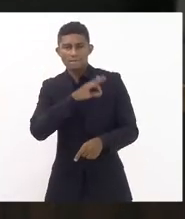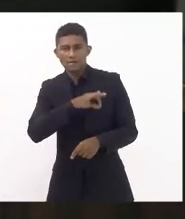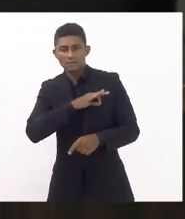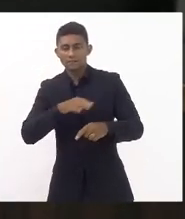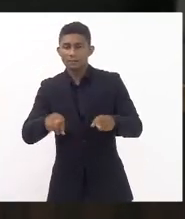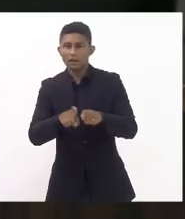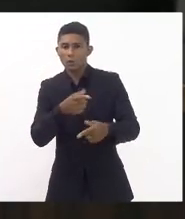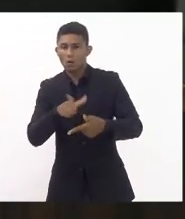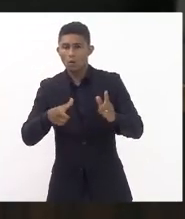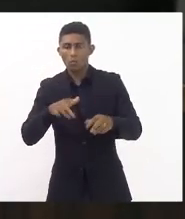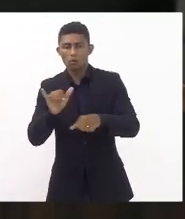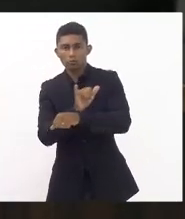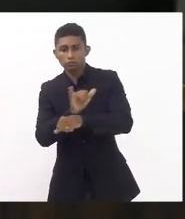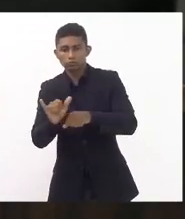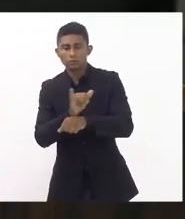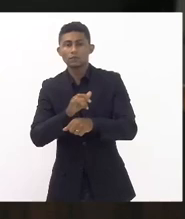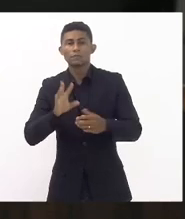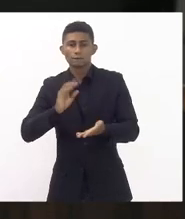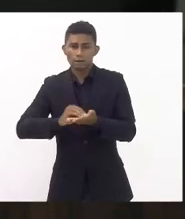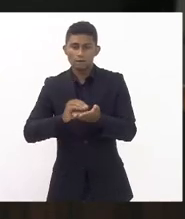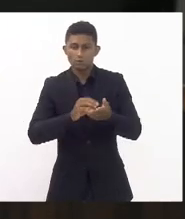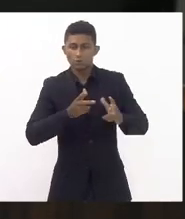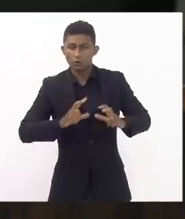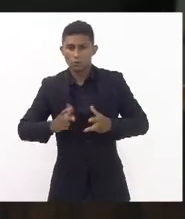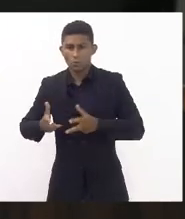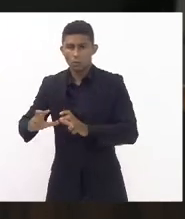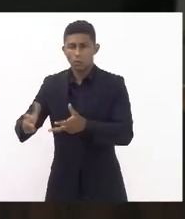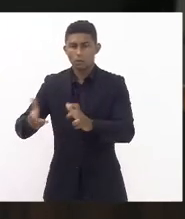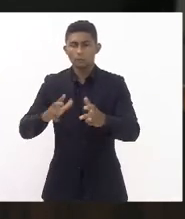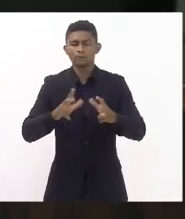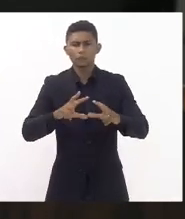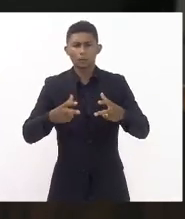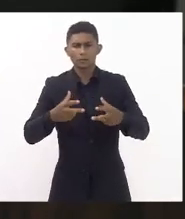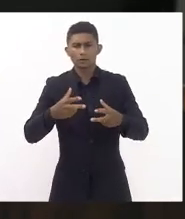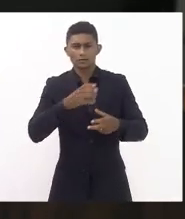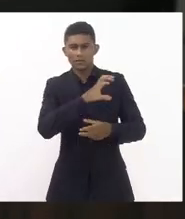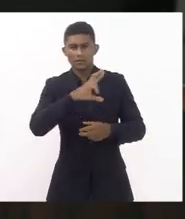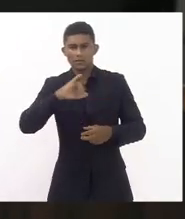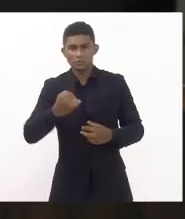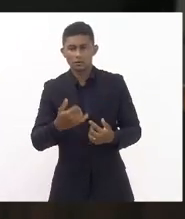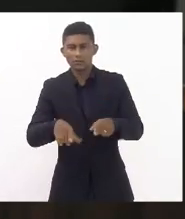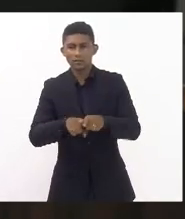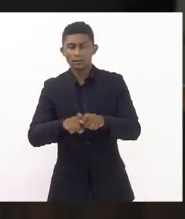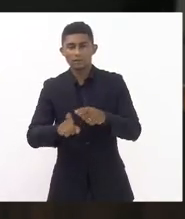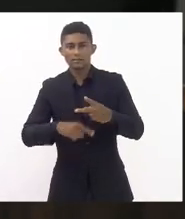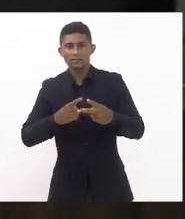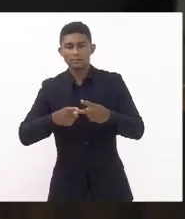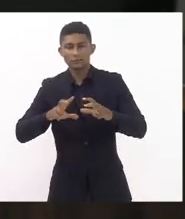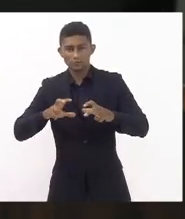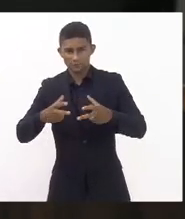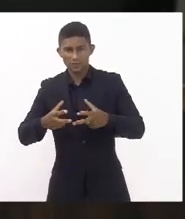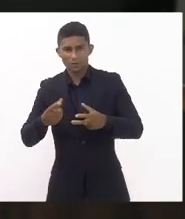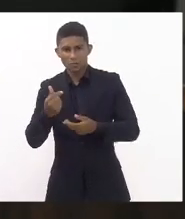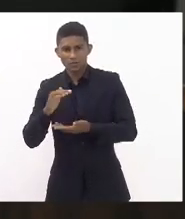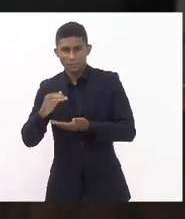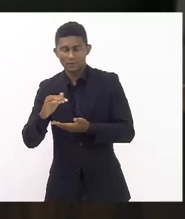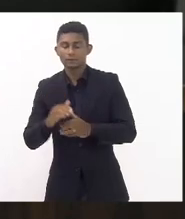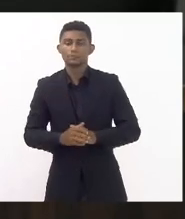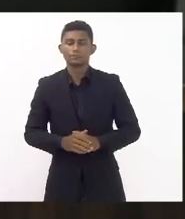outras providências, pendendo de pareceres das comissões de Constituição e Justiça, Servidores Públicos e de Orçamento. Para emitir parecer pela Comissão